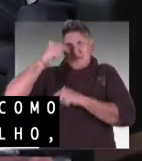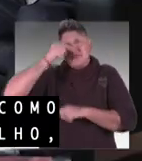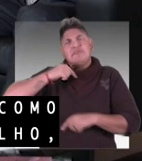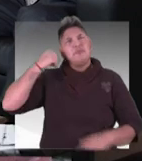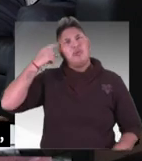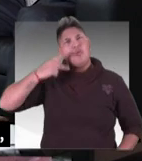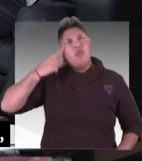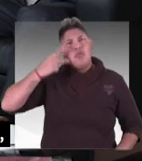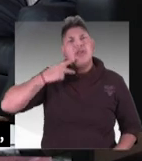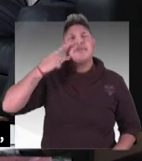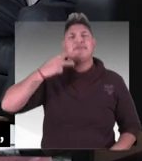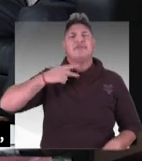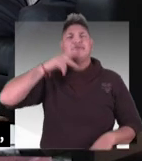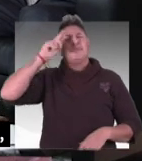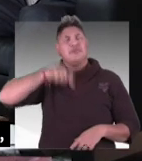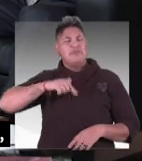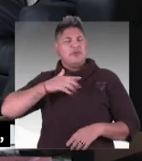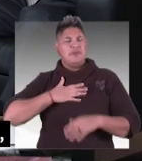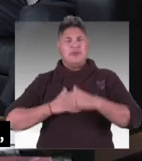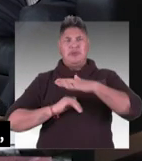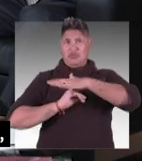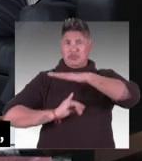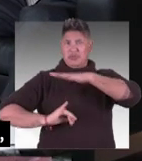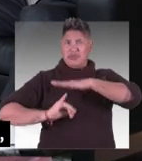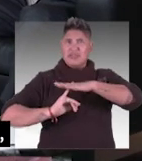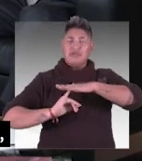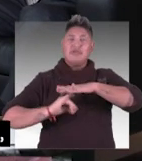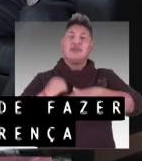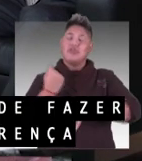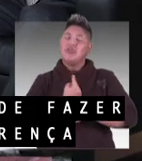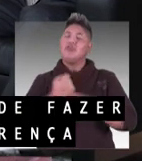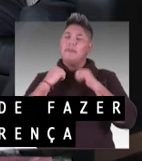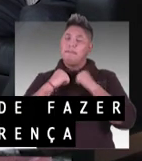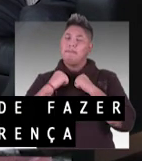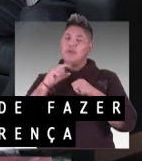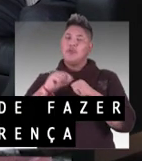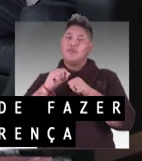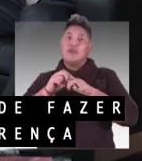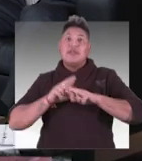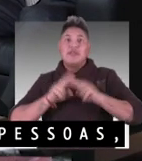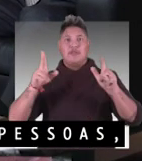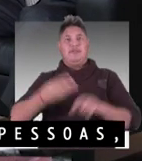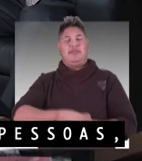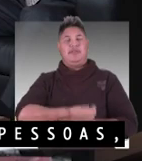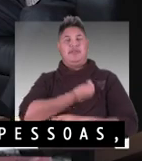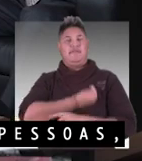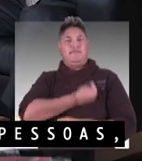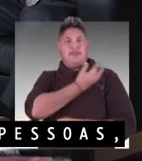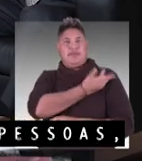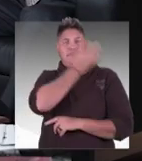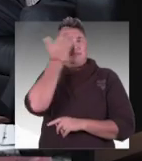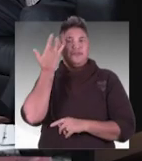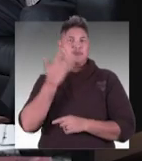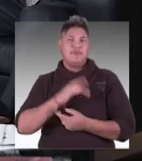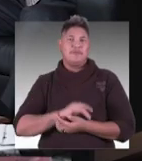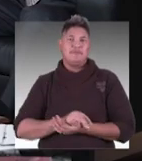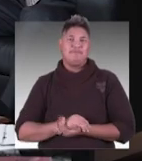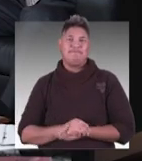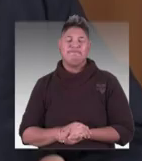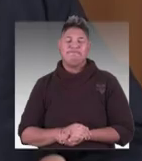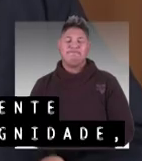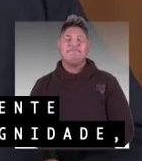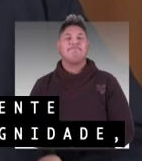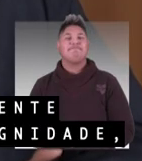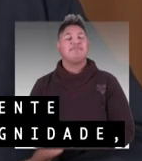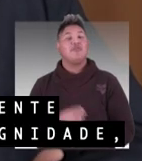trabalho da nossa instituição, a gente pode fazer a diferença na vida das pessoas. A